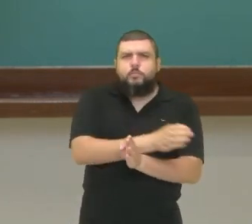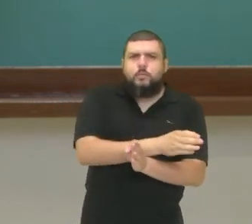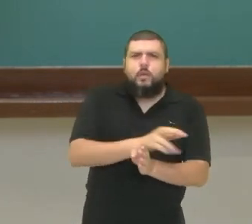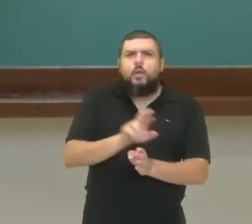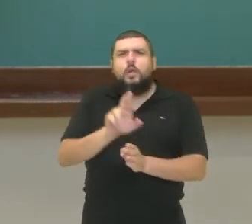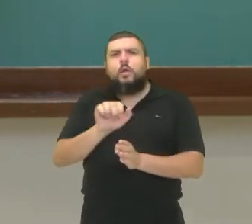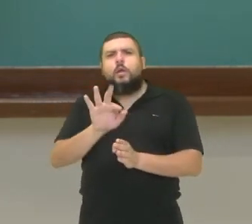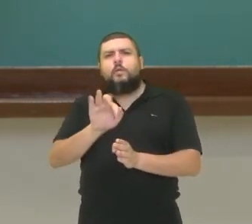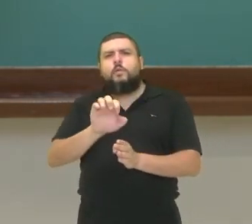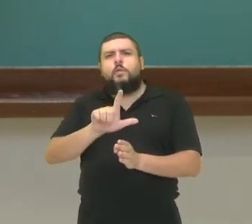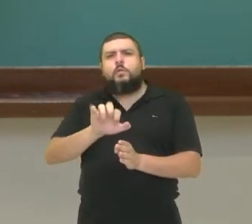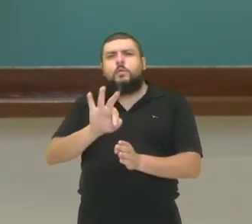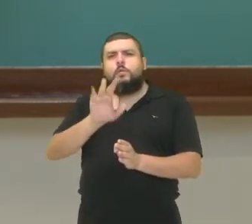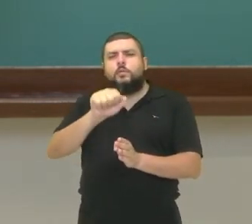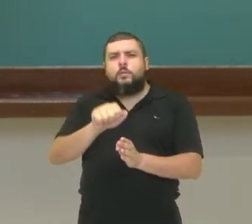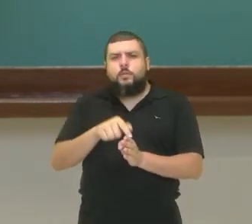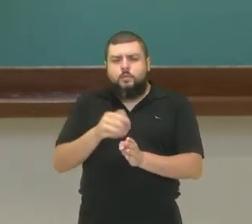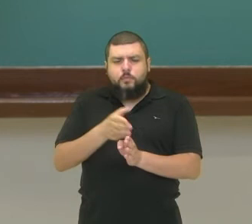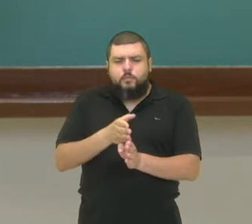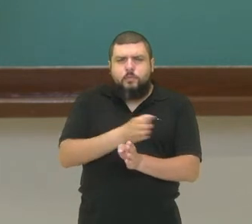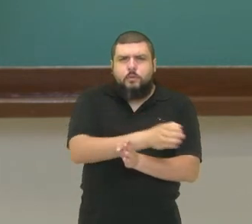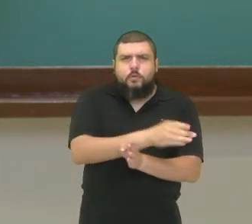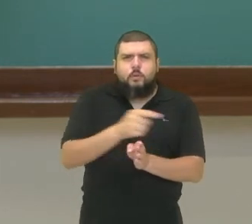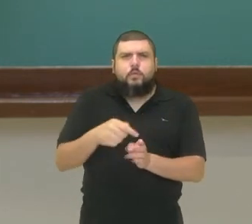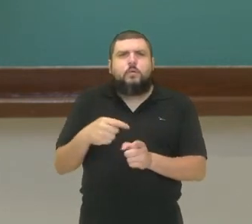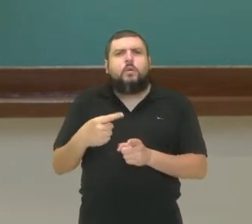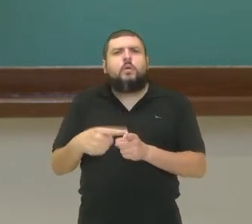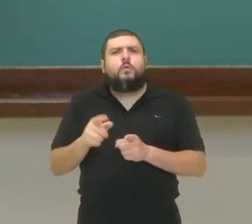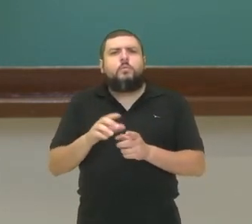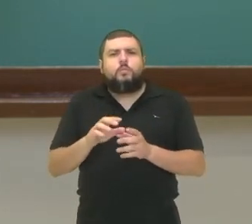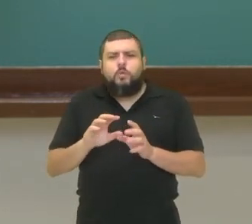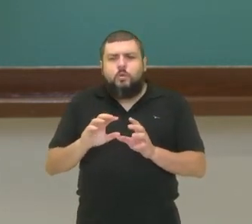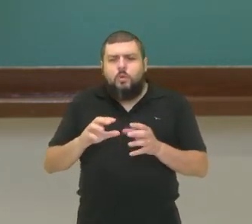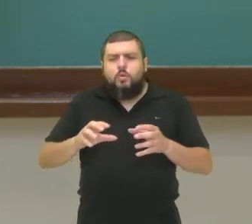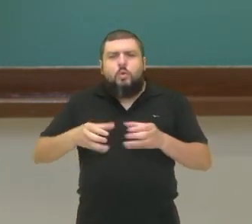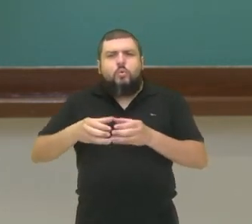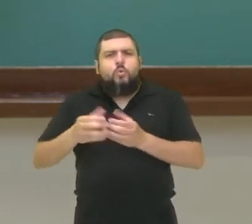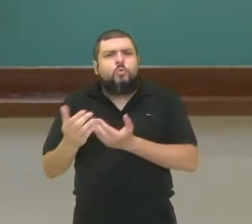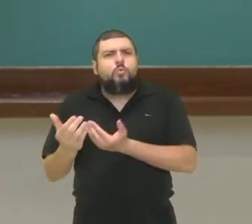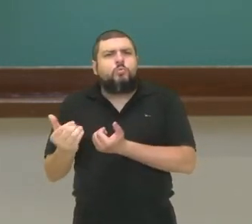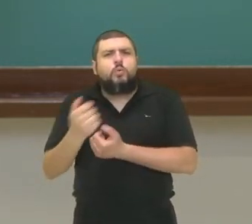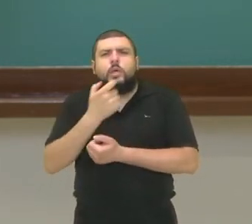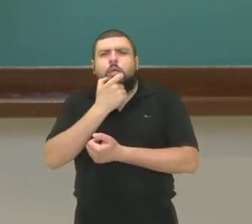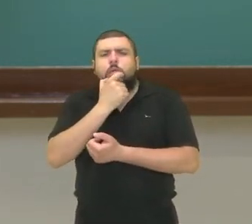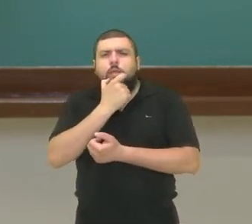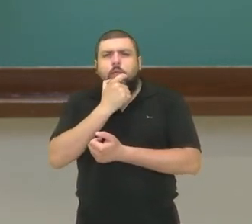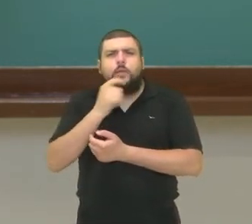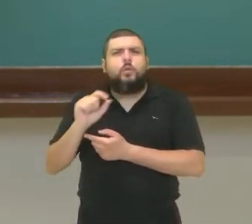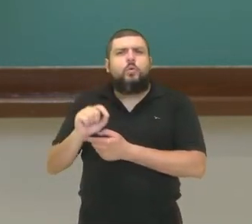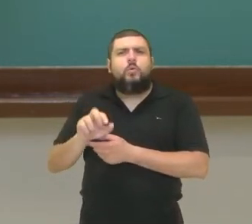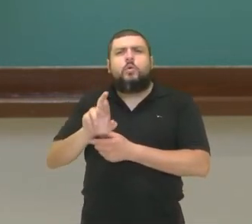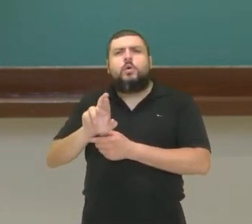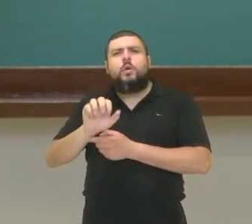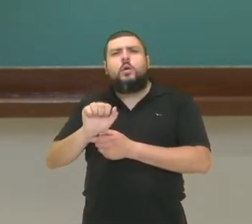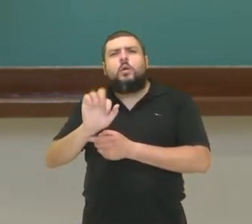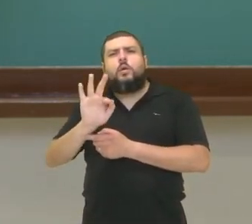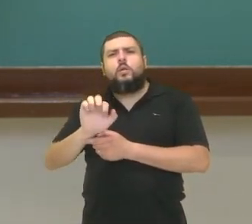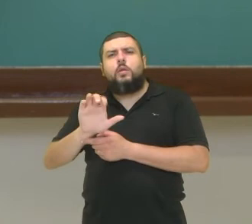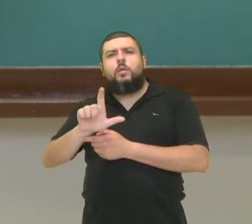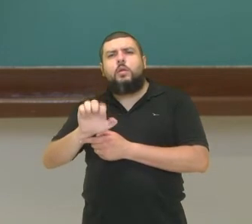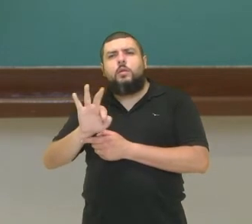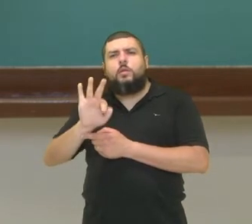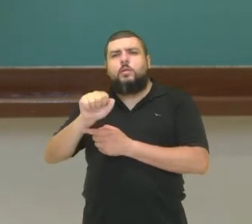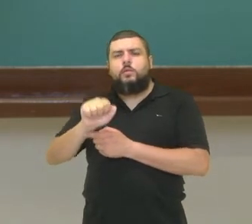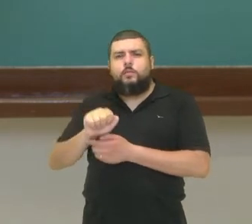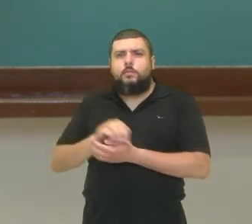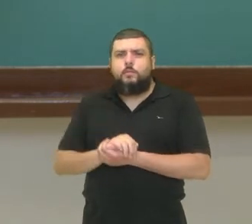nome estranho, né? Por que eles nomearam o nome do grupo deles, de artistas jovens ingleses, de pré-rafaelitas? Rafaelita